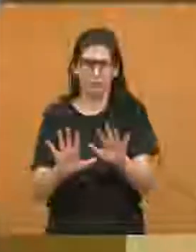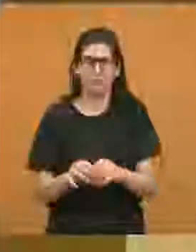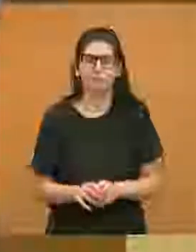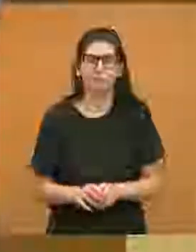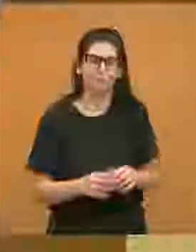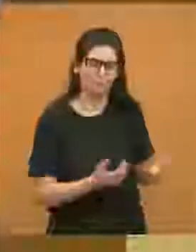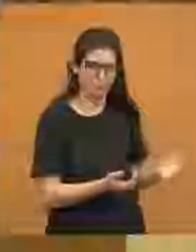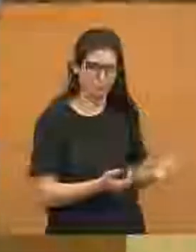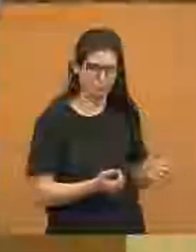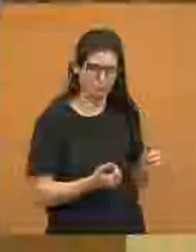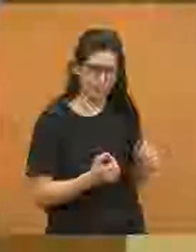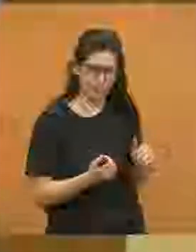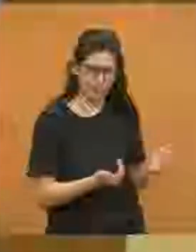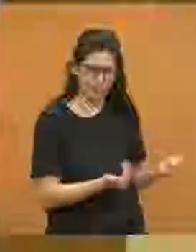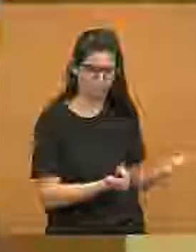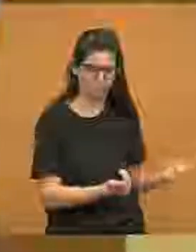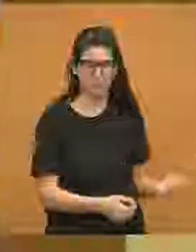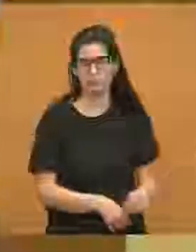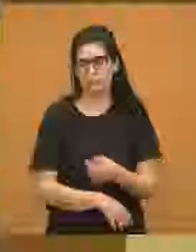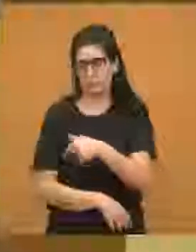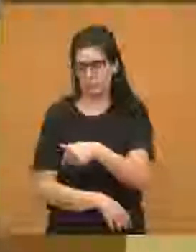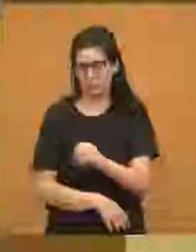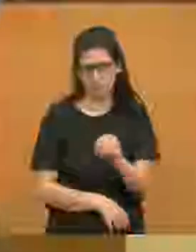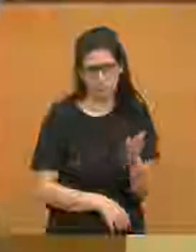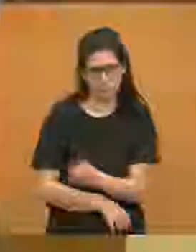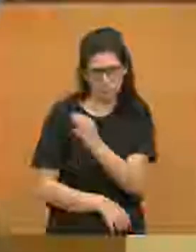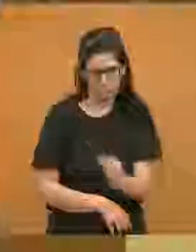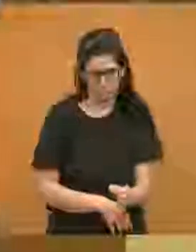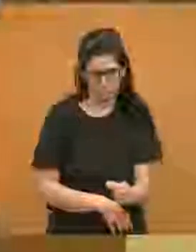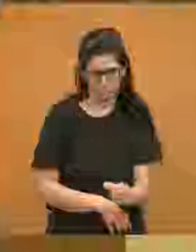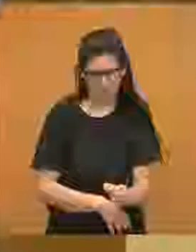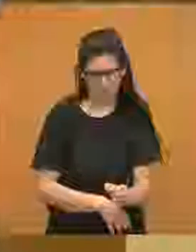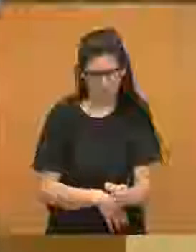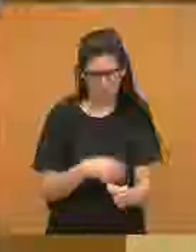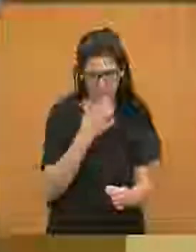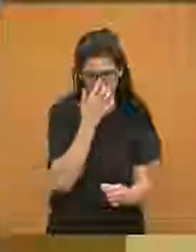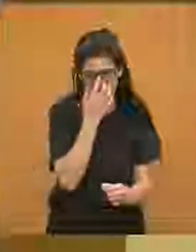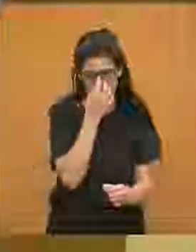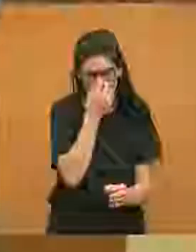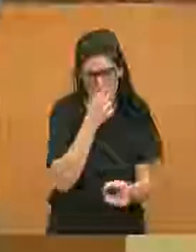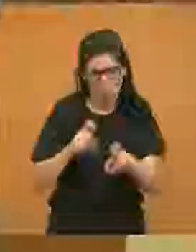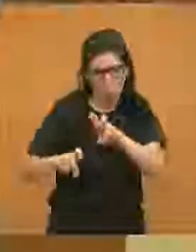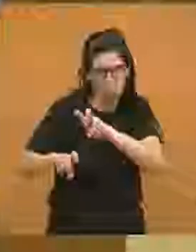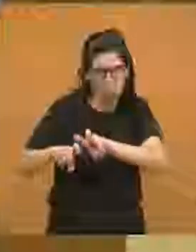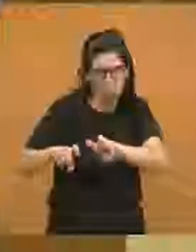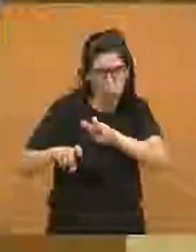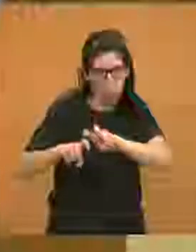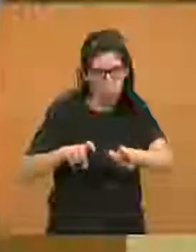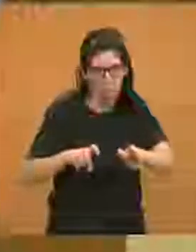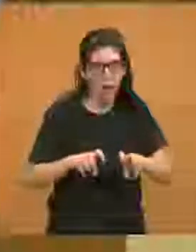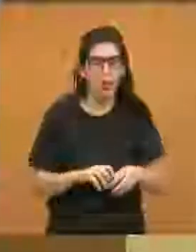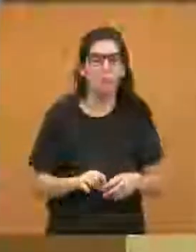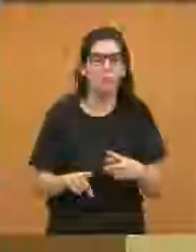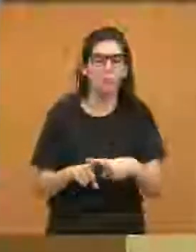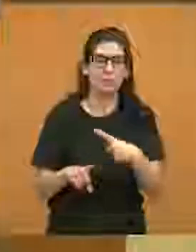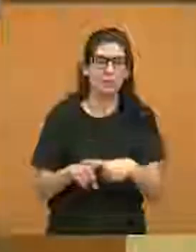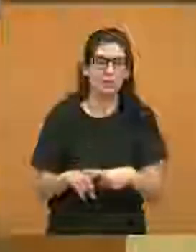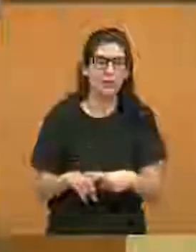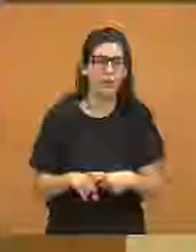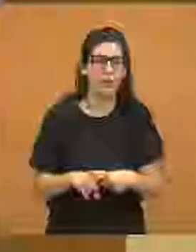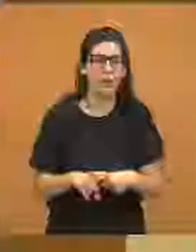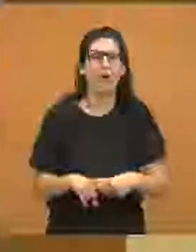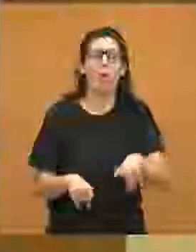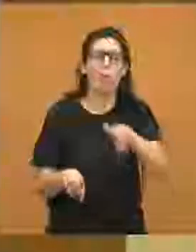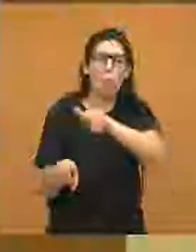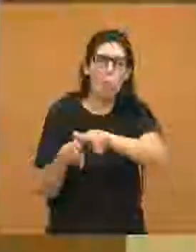70% são vitimadas pelo estupro. Sabe por quê? Porque a violência sexual não